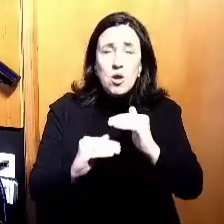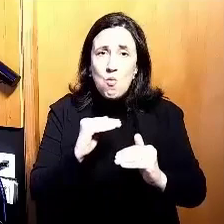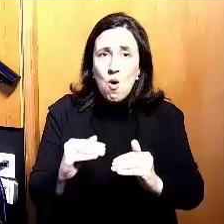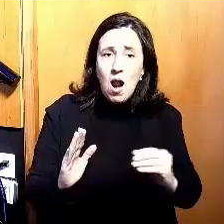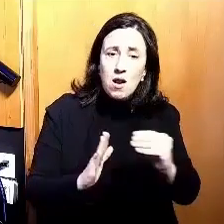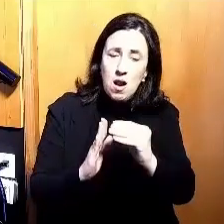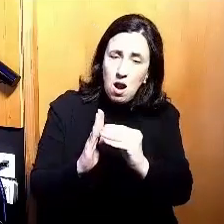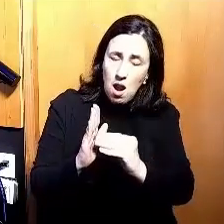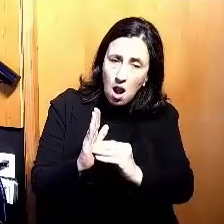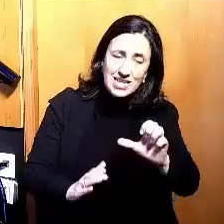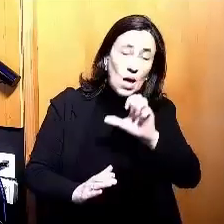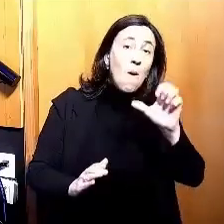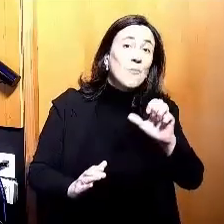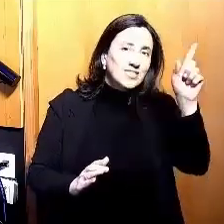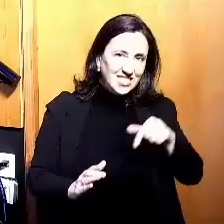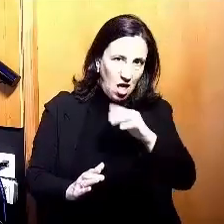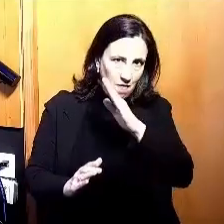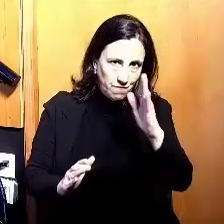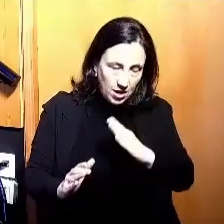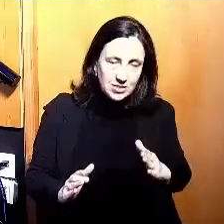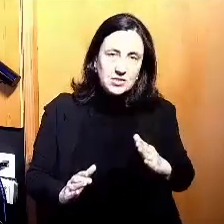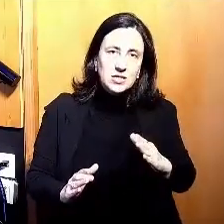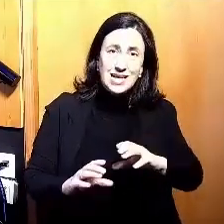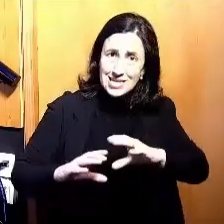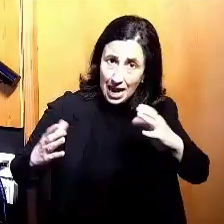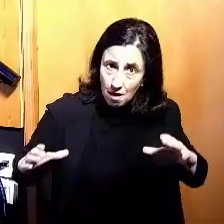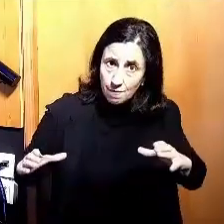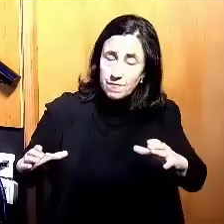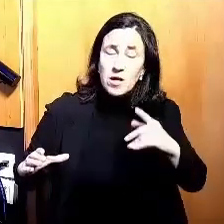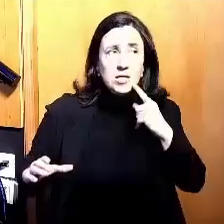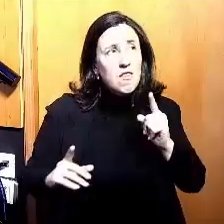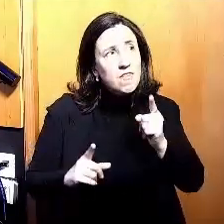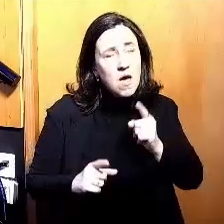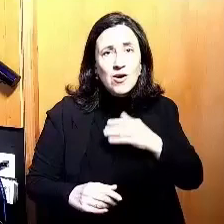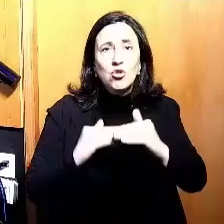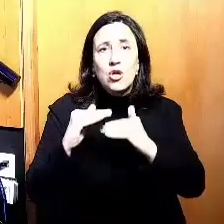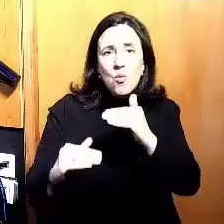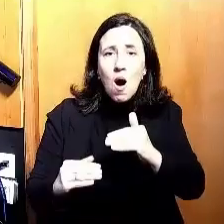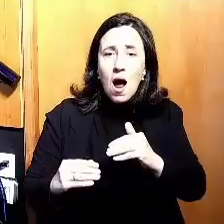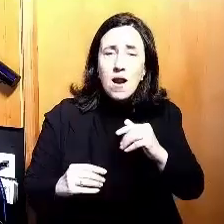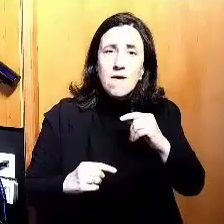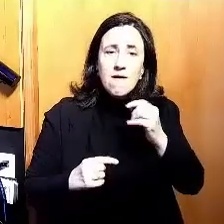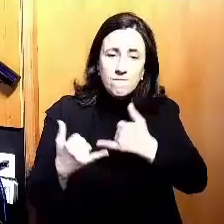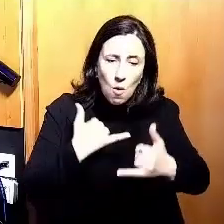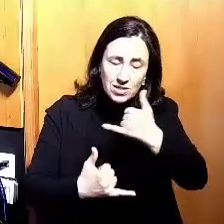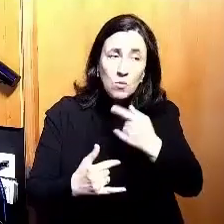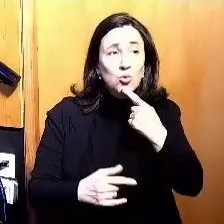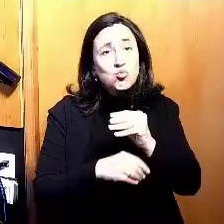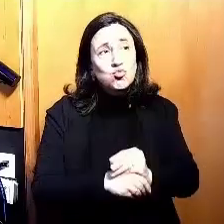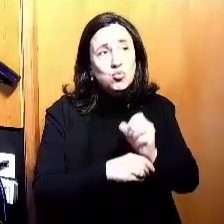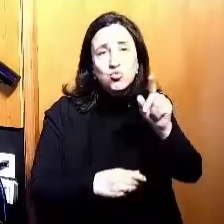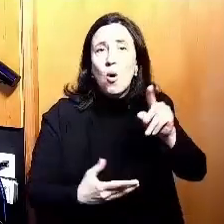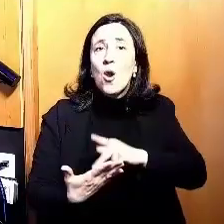dados das empresas brasileiras, que são uma base de dados gigantesca, tratar, processar e depois usar nos seus